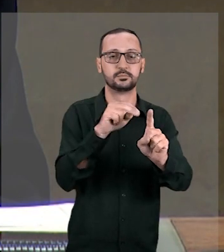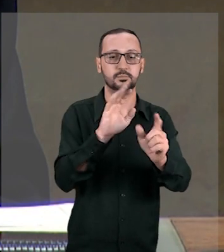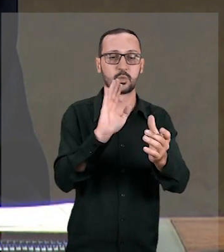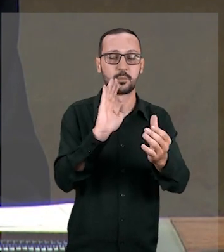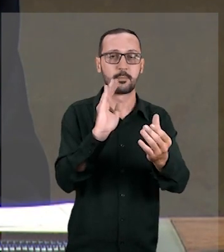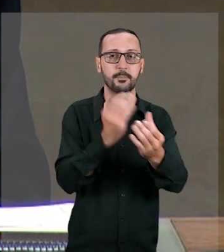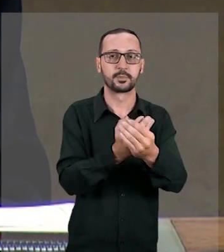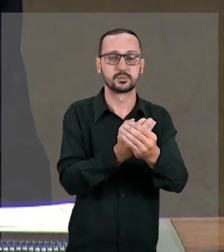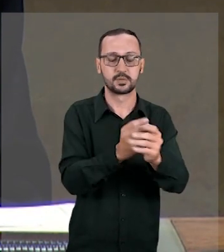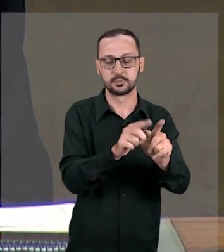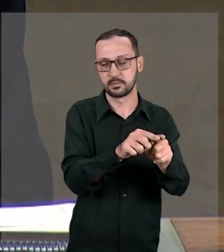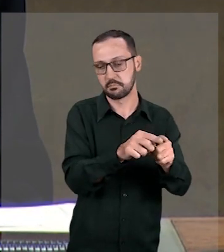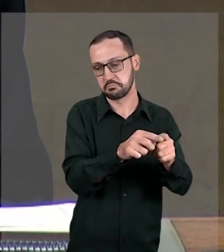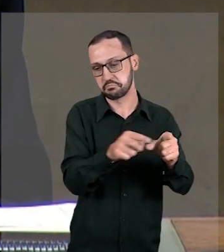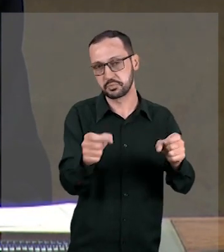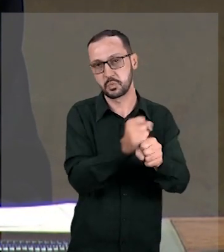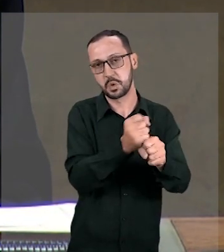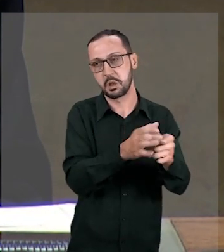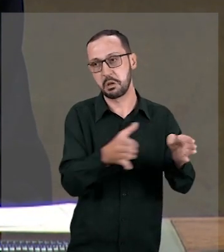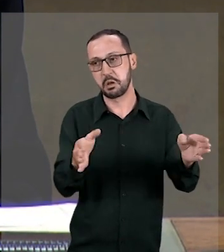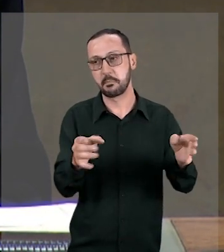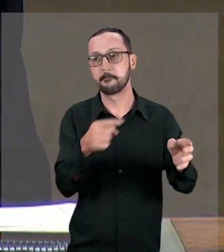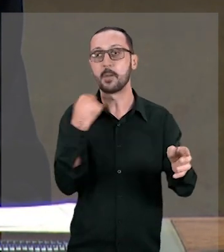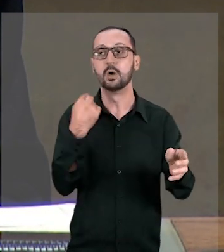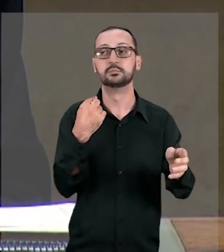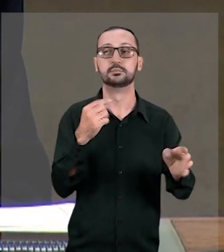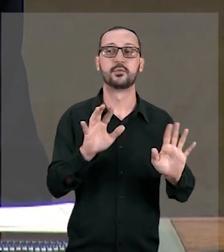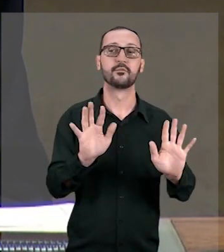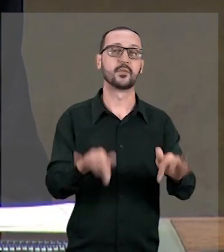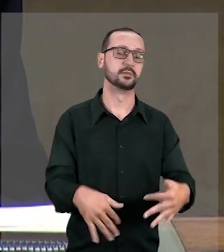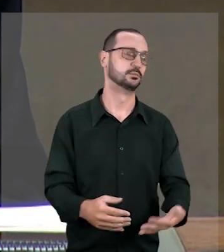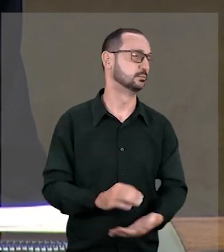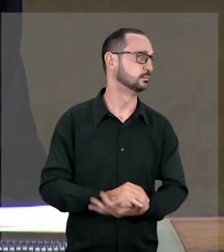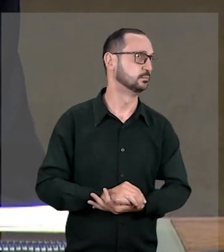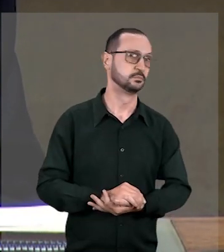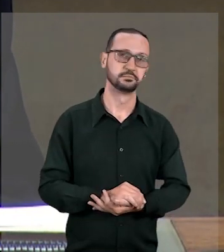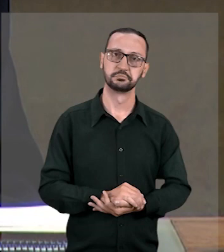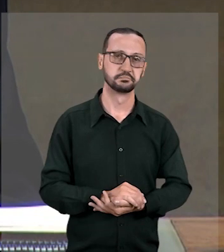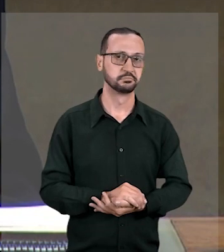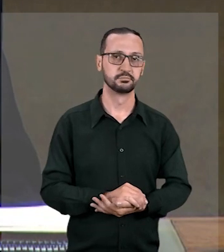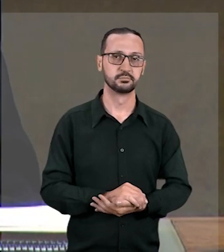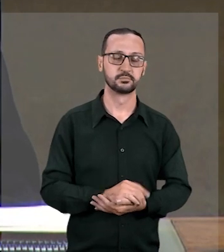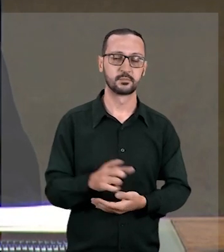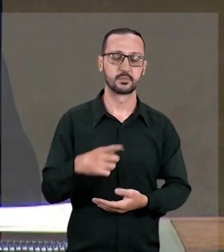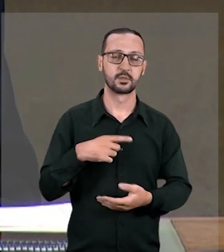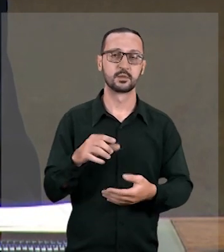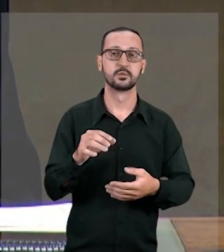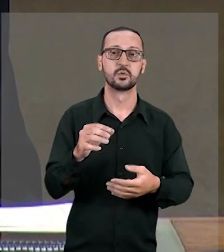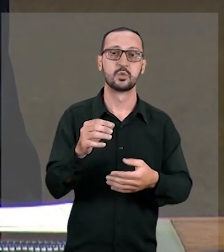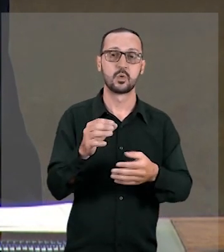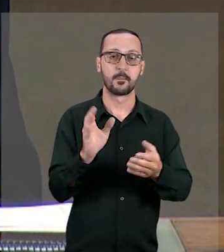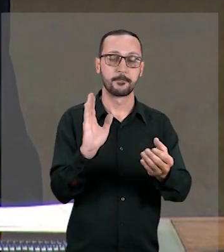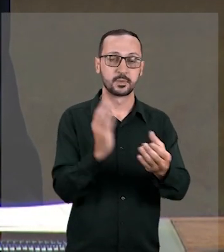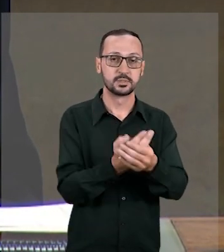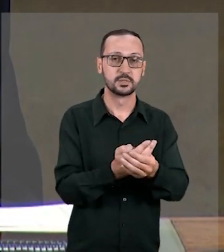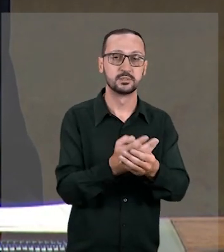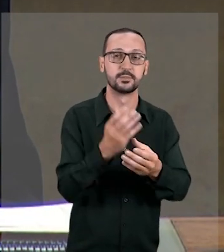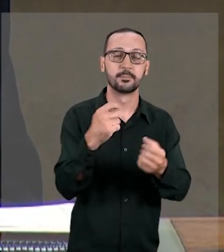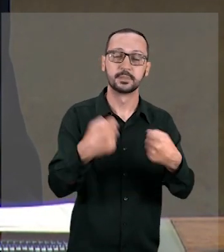acabar. Porque isso criou uma distorção no Brasil. As pessoas, os processos deviam levar 6